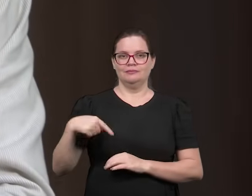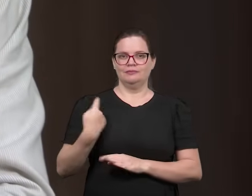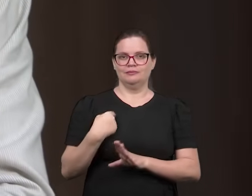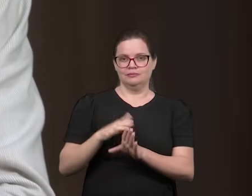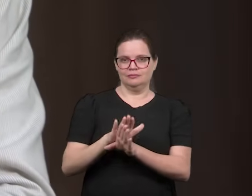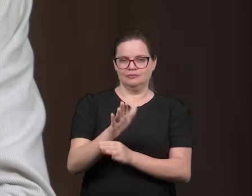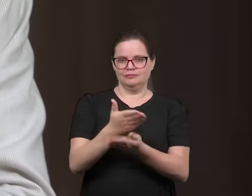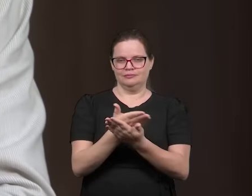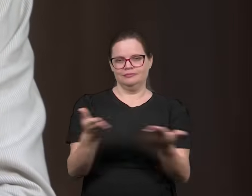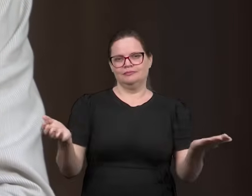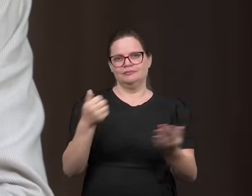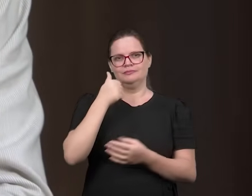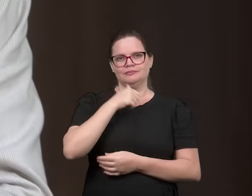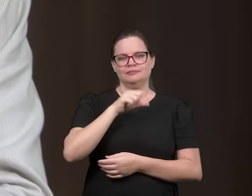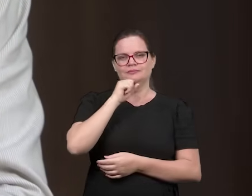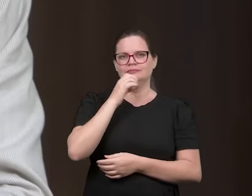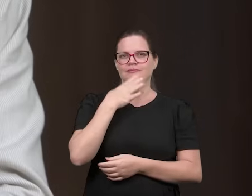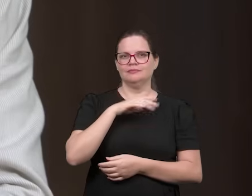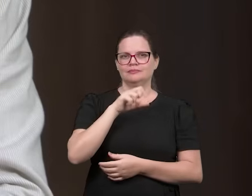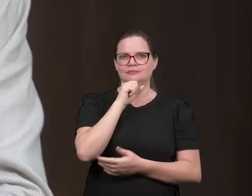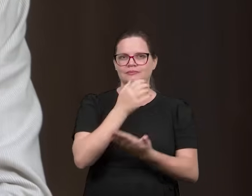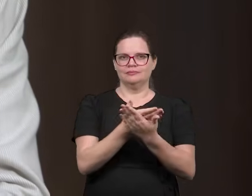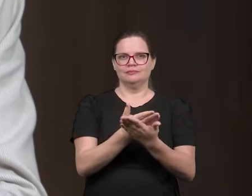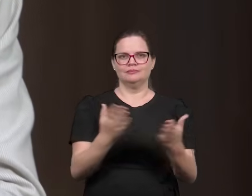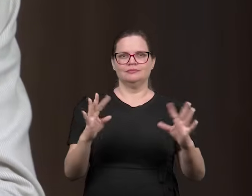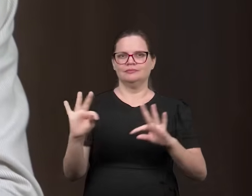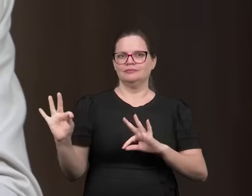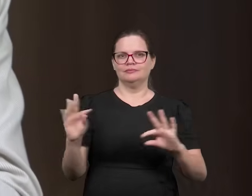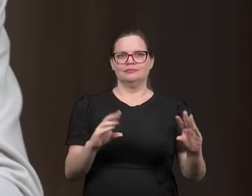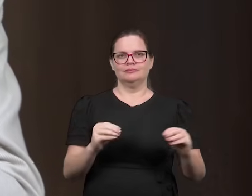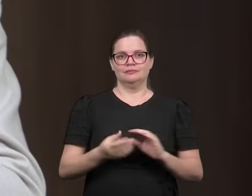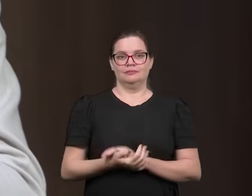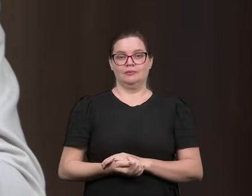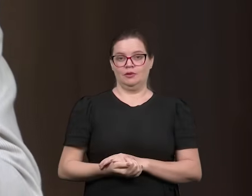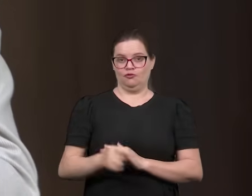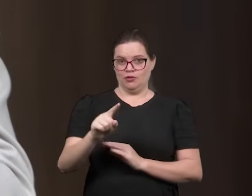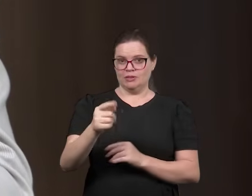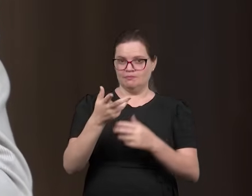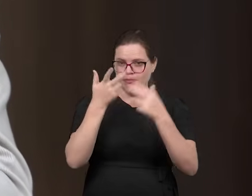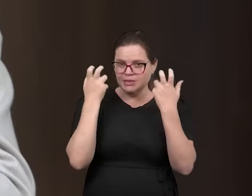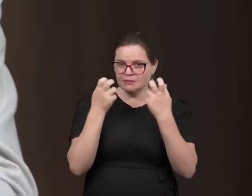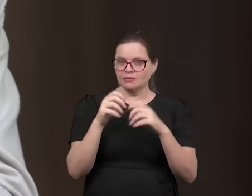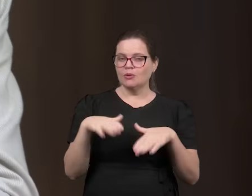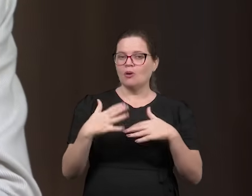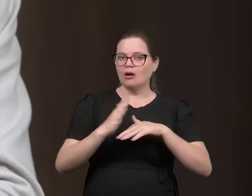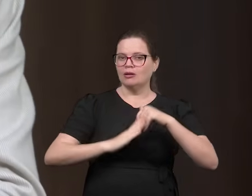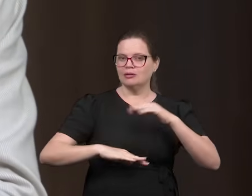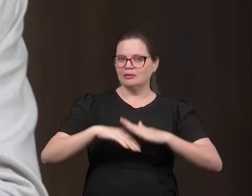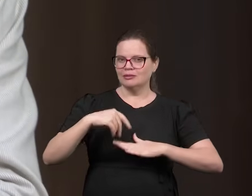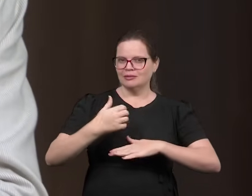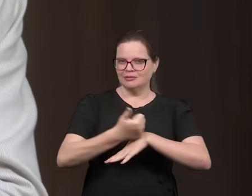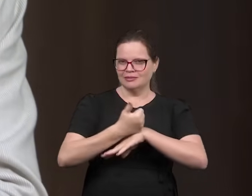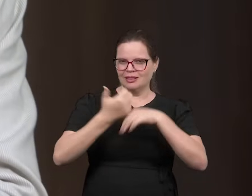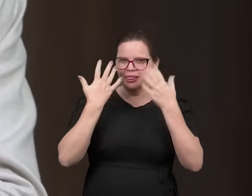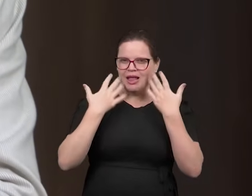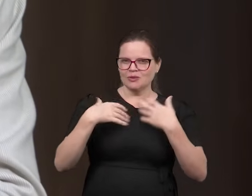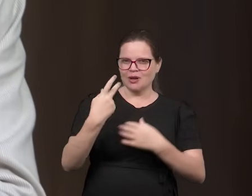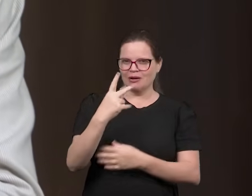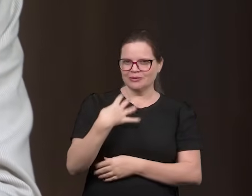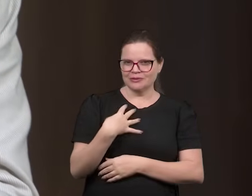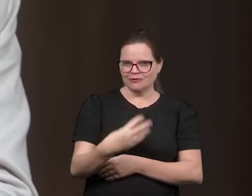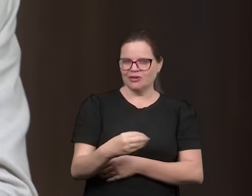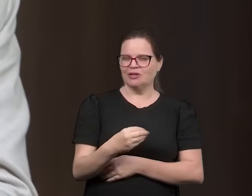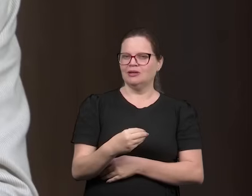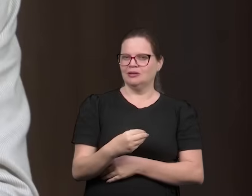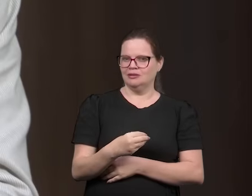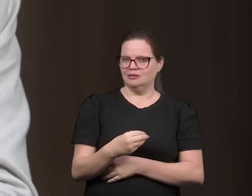Aconselhamos a todos os pais, a todos nós, assim que você identificar o talento do seu